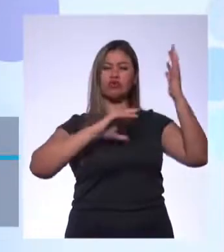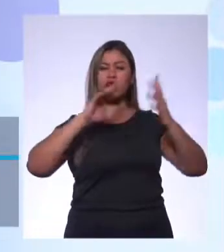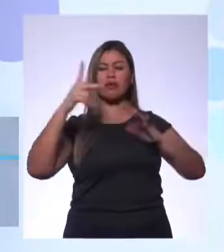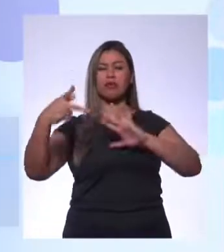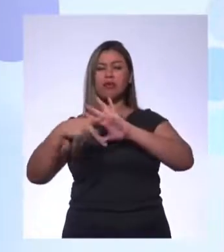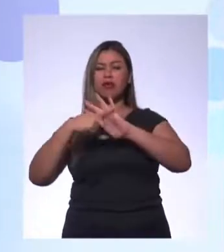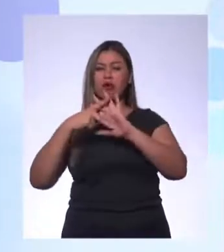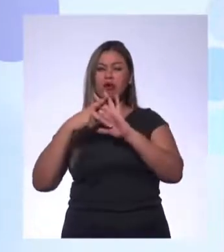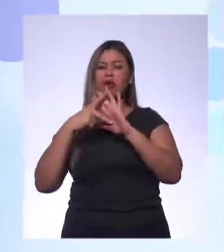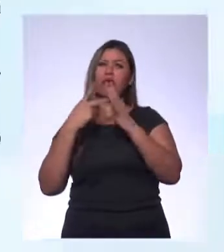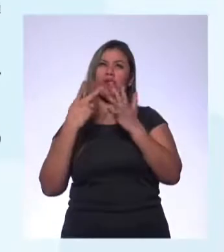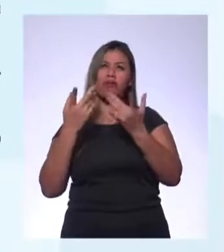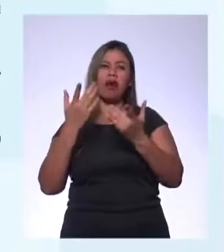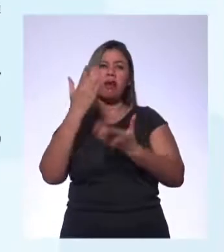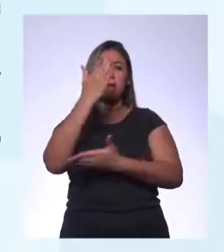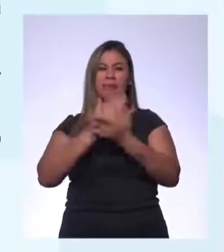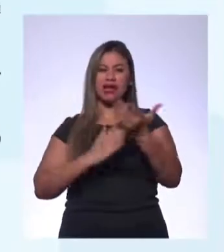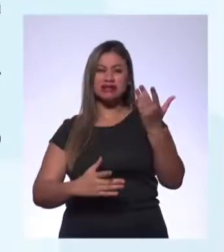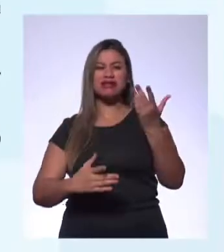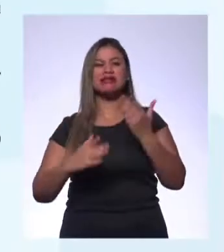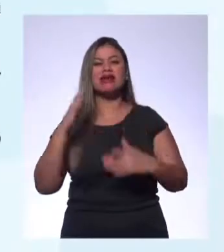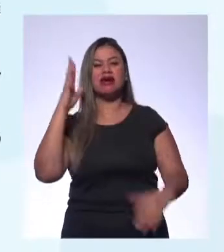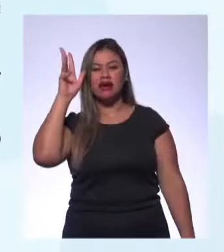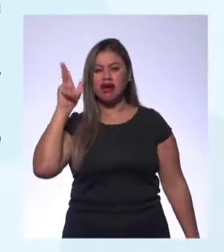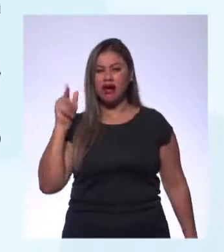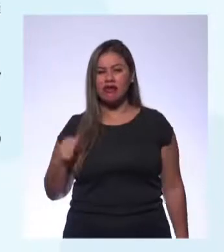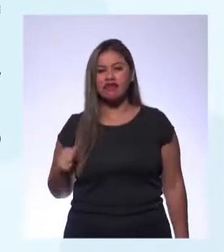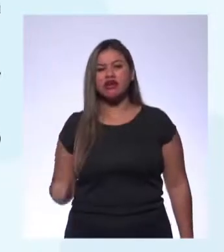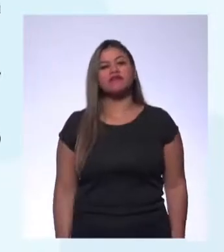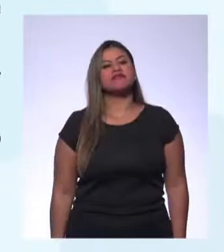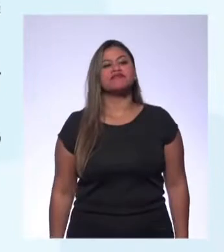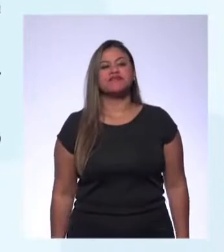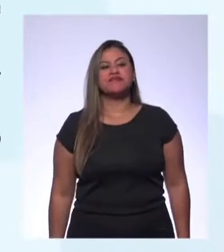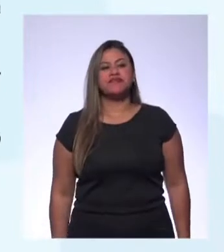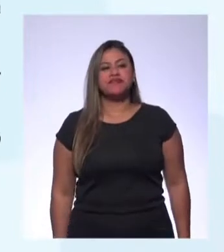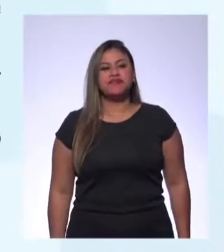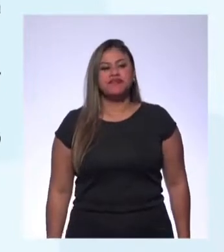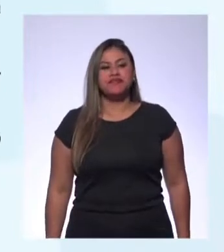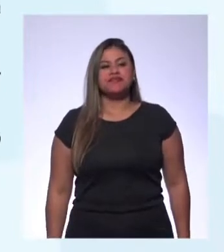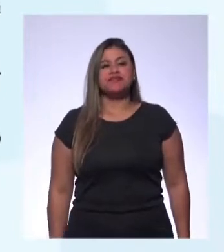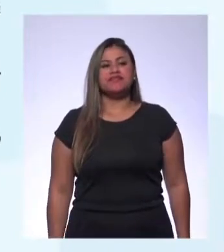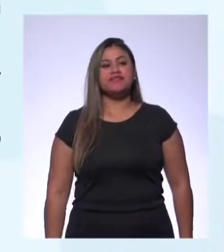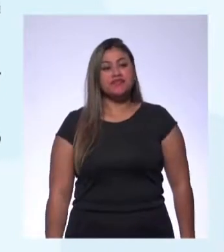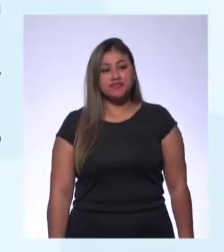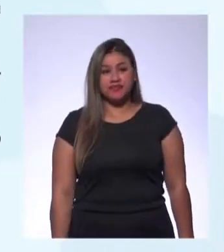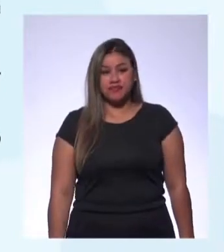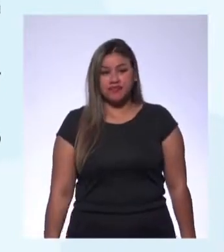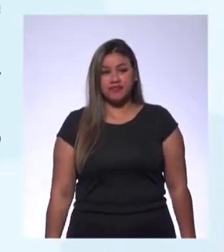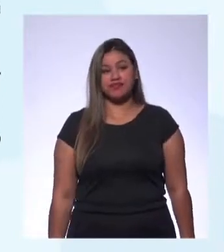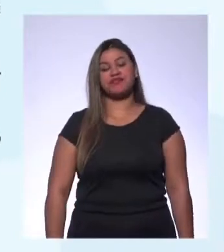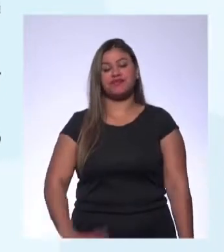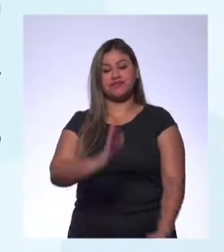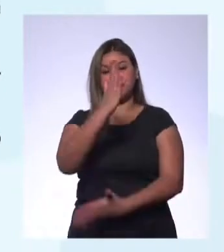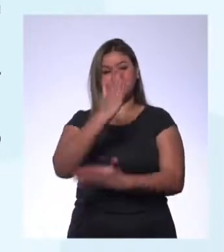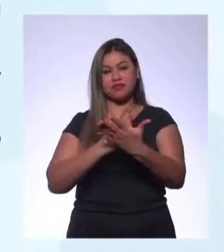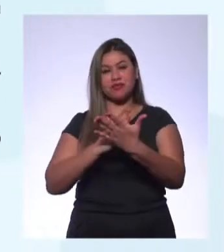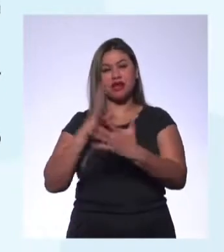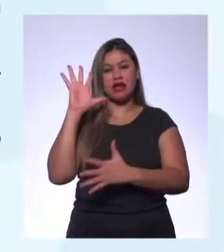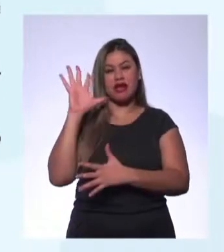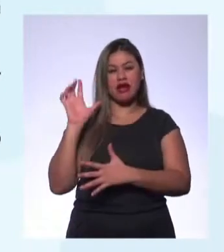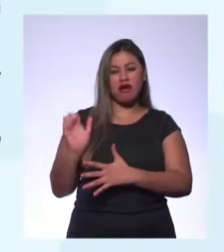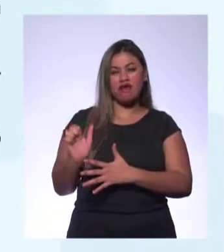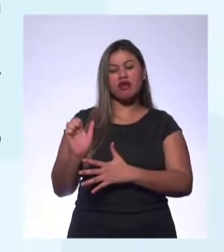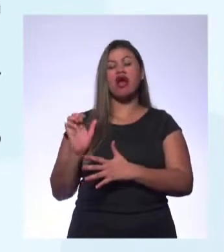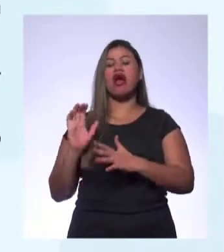da chamada Partilha da África. Então, olha só, a Partilha da África ela ocorreu no final aí